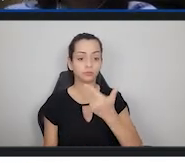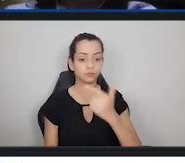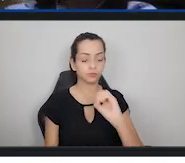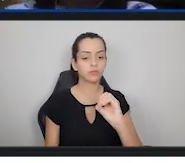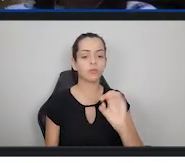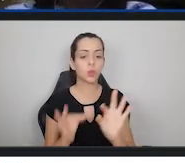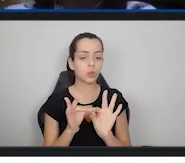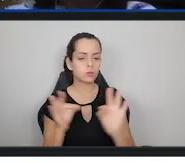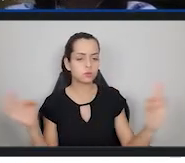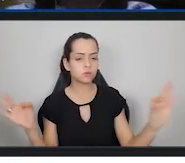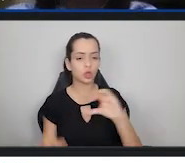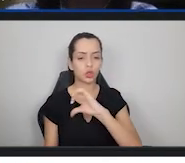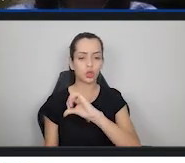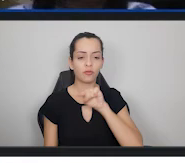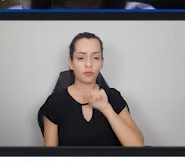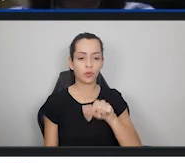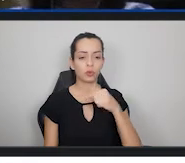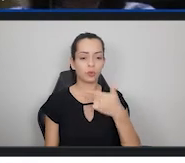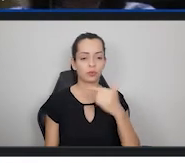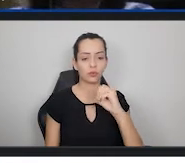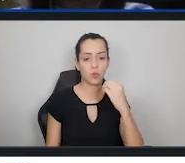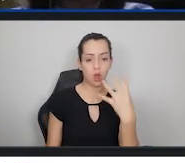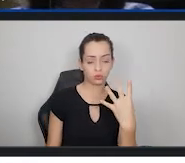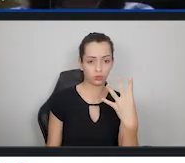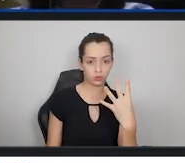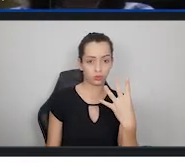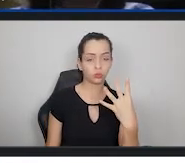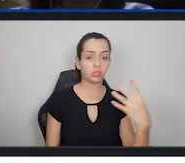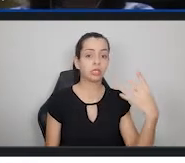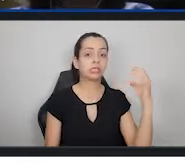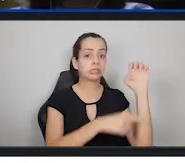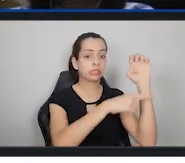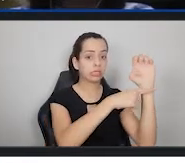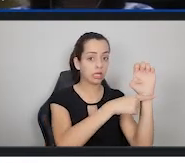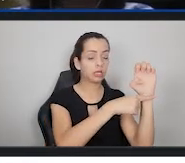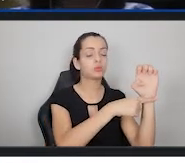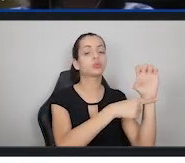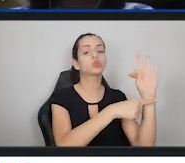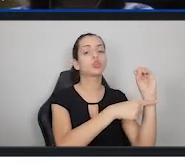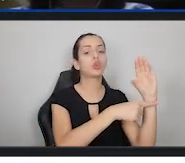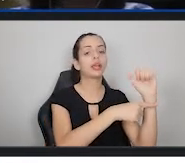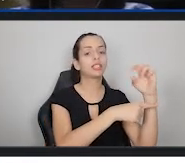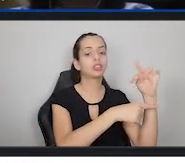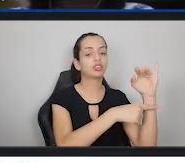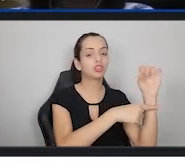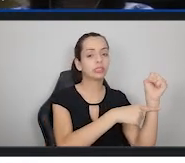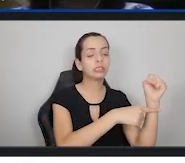Bom, essas são as extensões previstas para a rede básica. 2020 aqui,